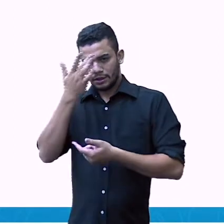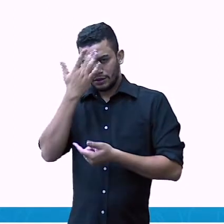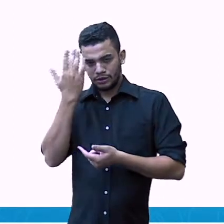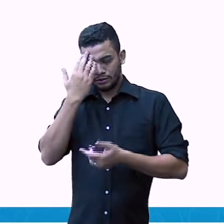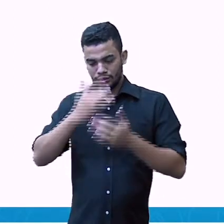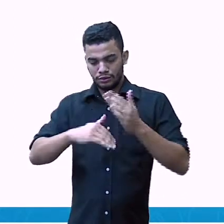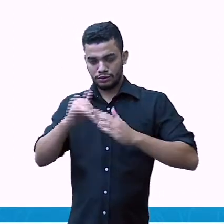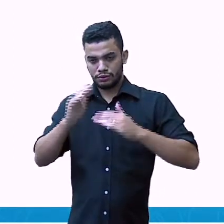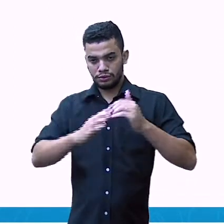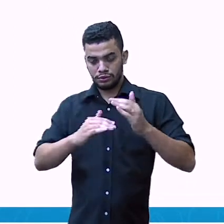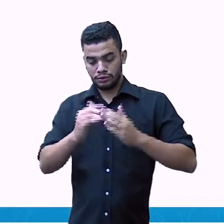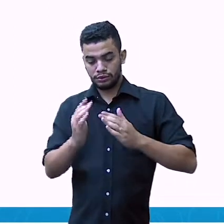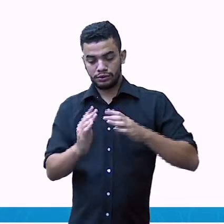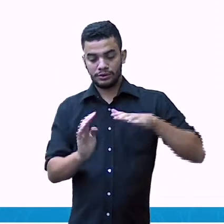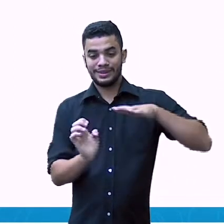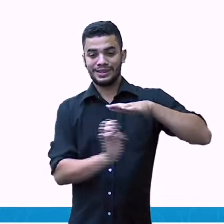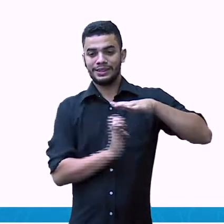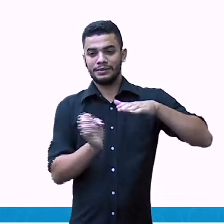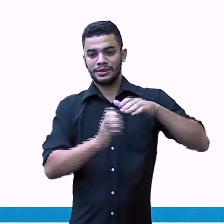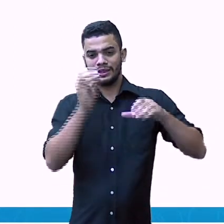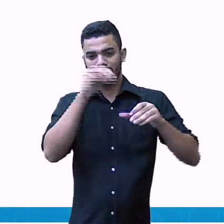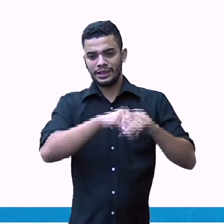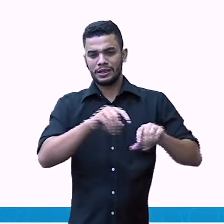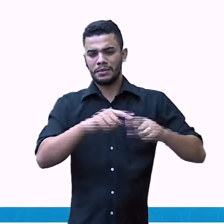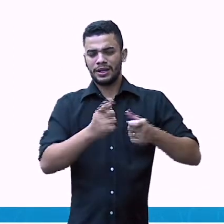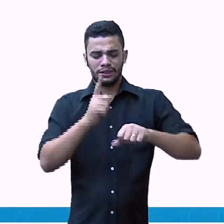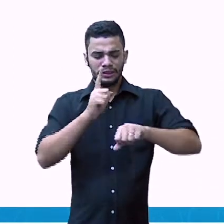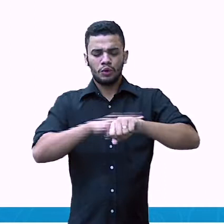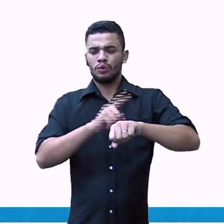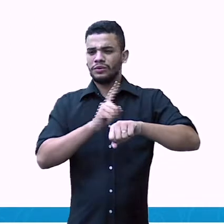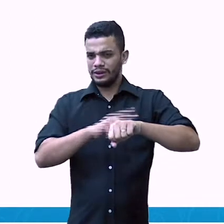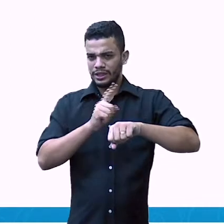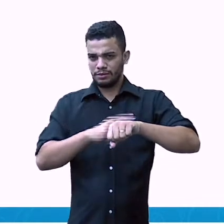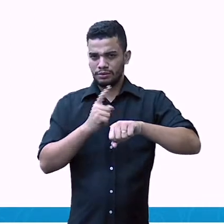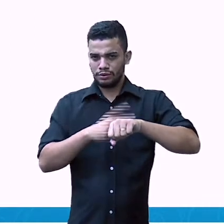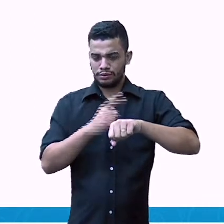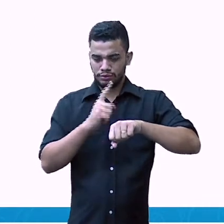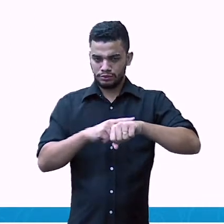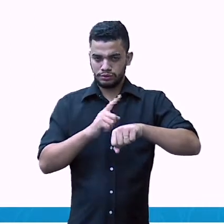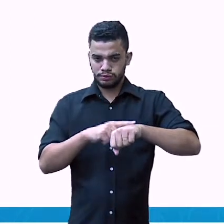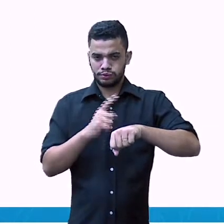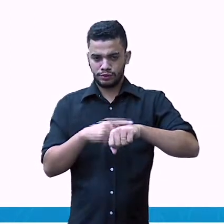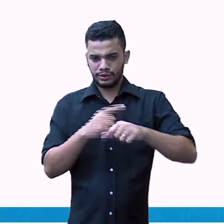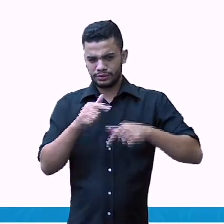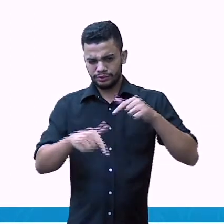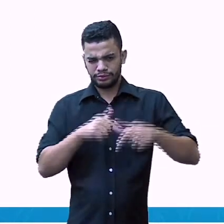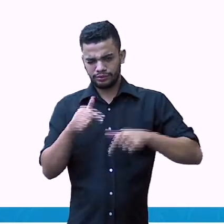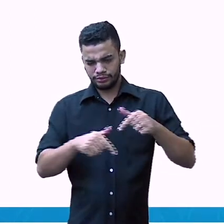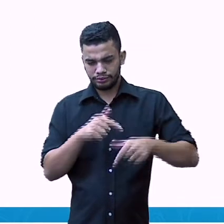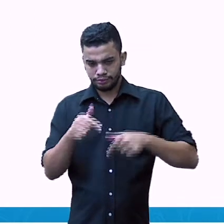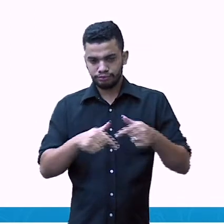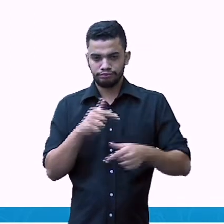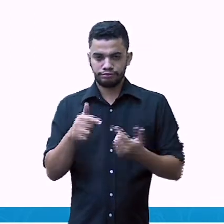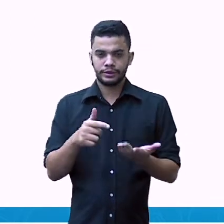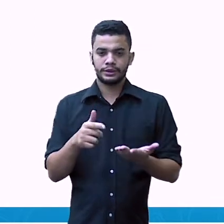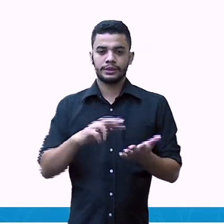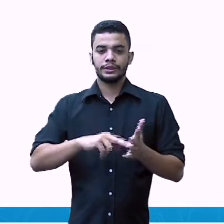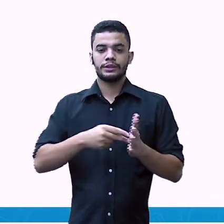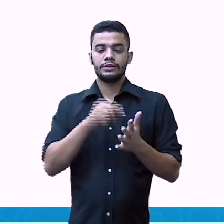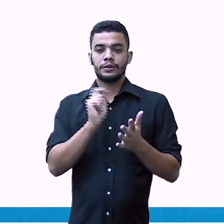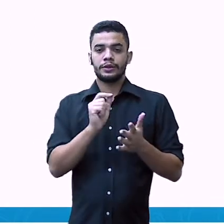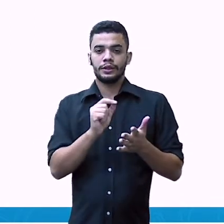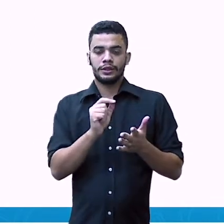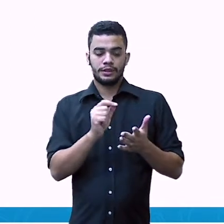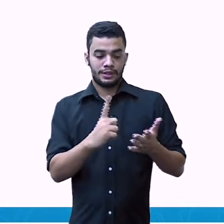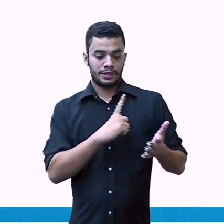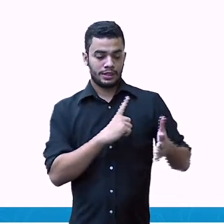ou para um projeto temporário. Nesse caso, considera-se a prestação de serviços para mais de uma empresa,